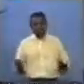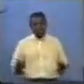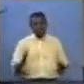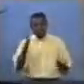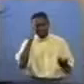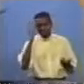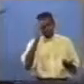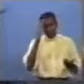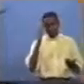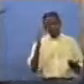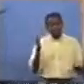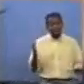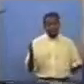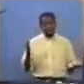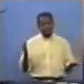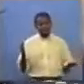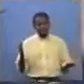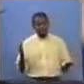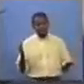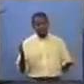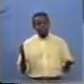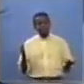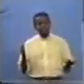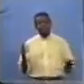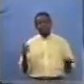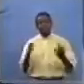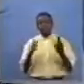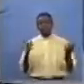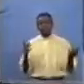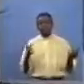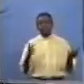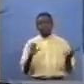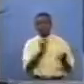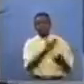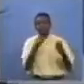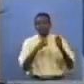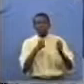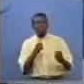Sabe a primeira consequência da pessoa que descobriu que a sua meta é o céu?